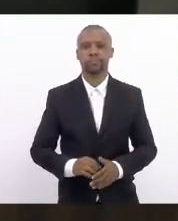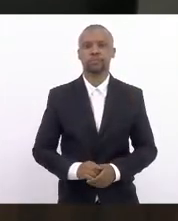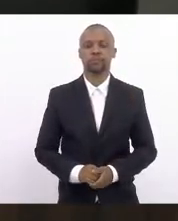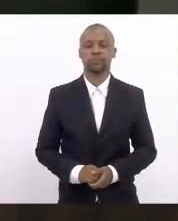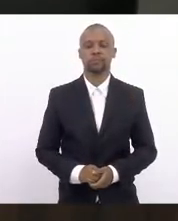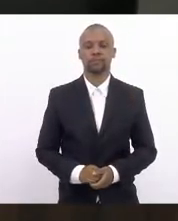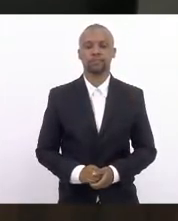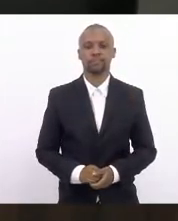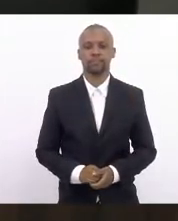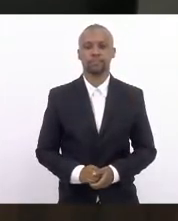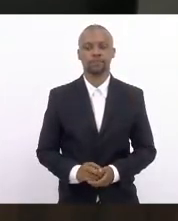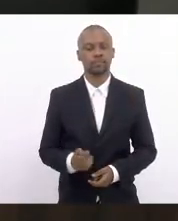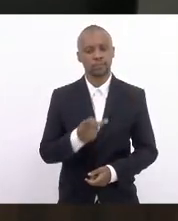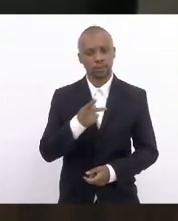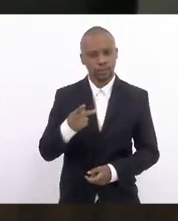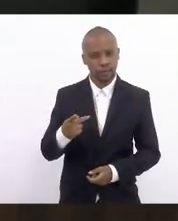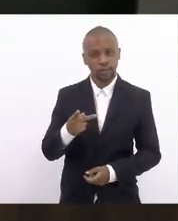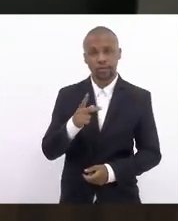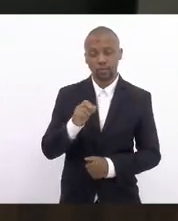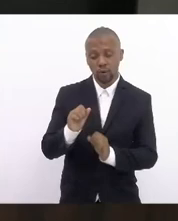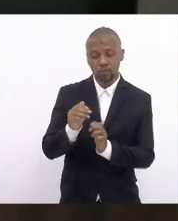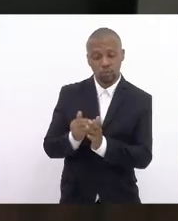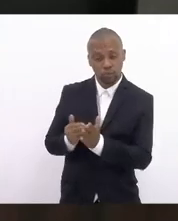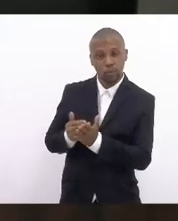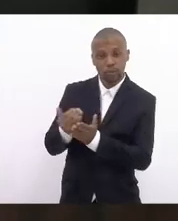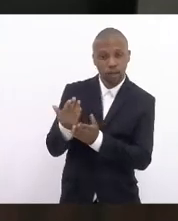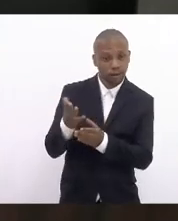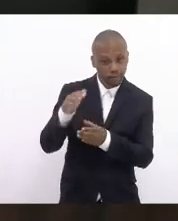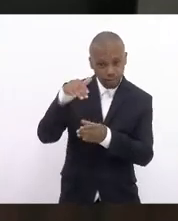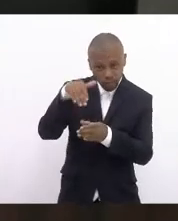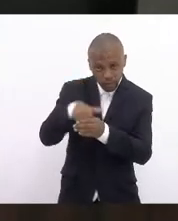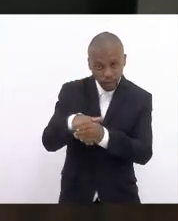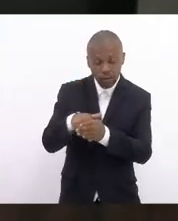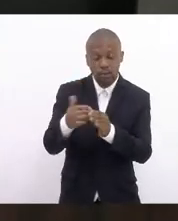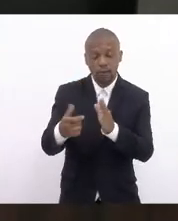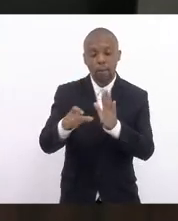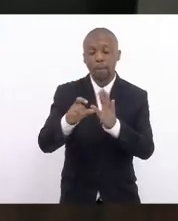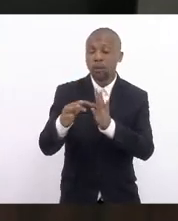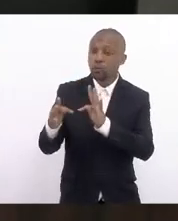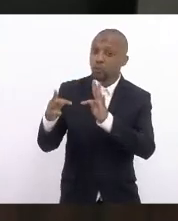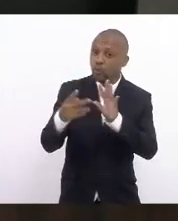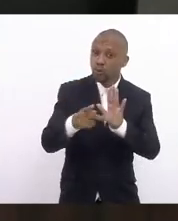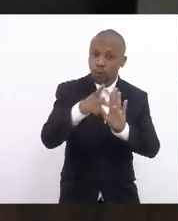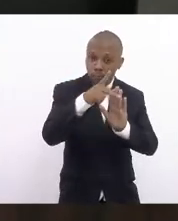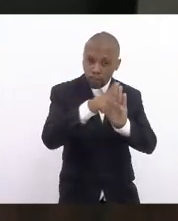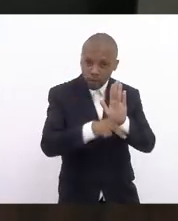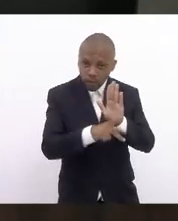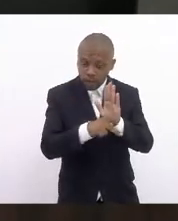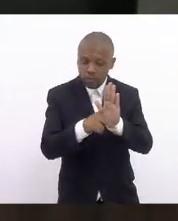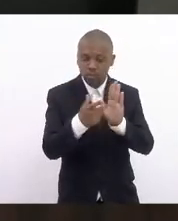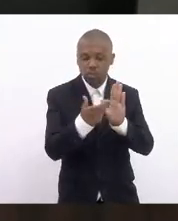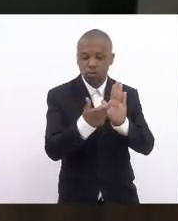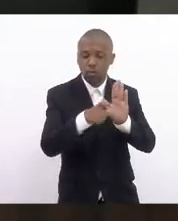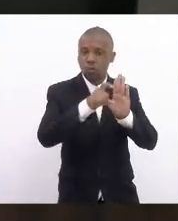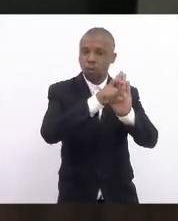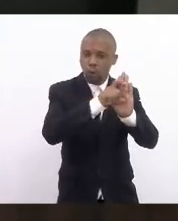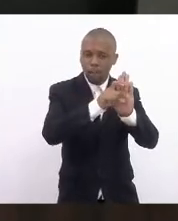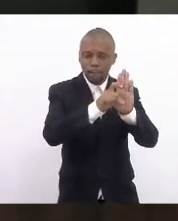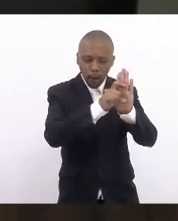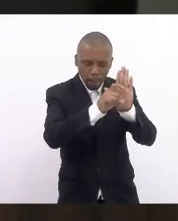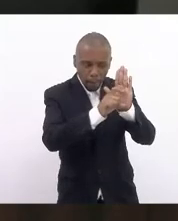A presidência vai botar em votação o destaque de novo. Vamos destacar todo o projeto, exceto o artigo 21. Os senhores que aprovam, permaneçam como